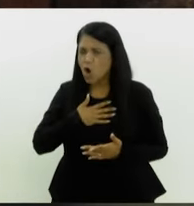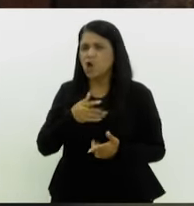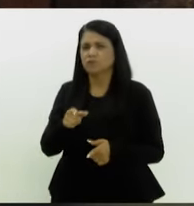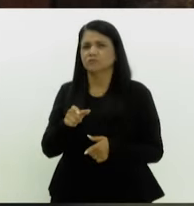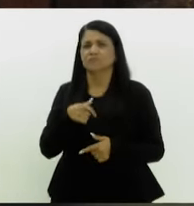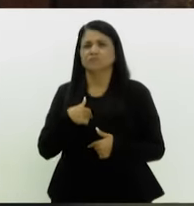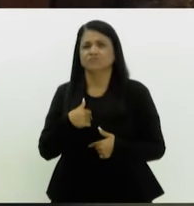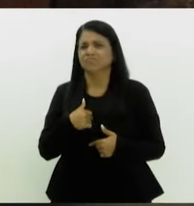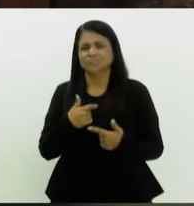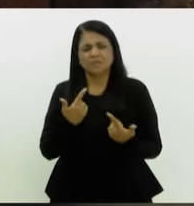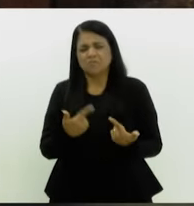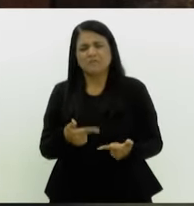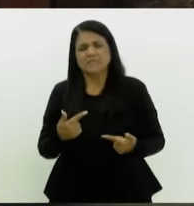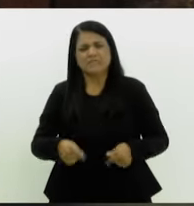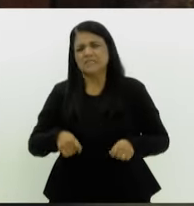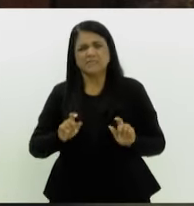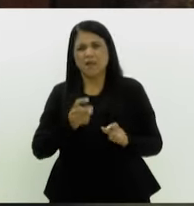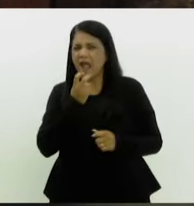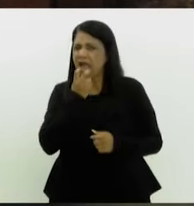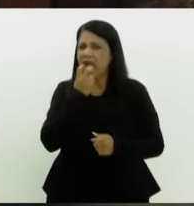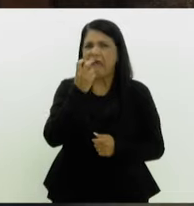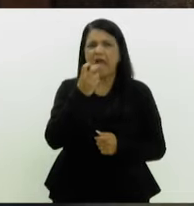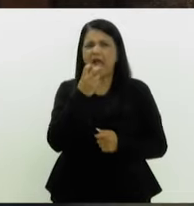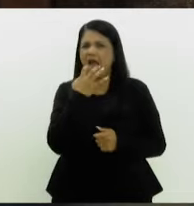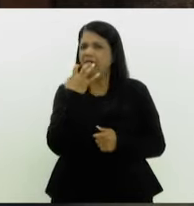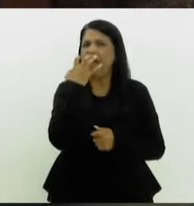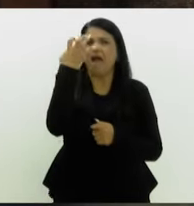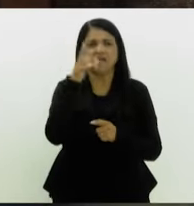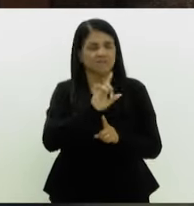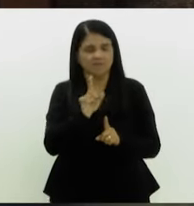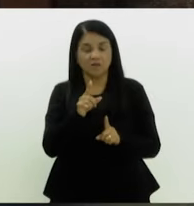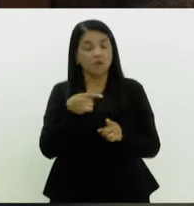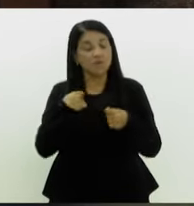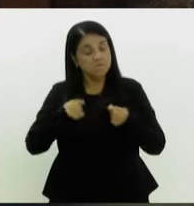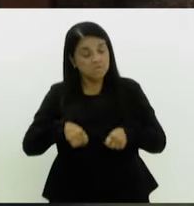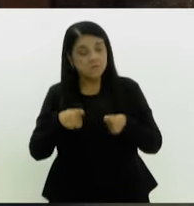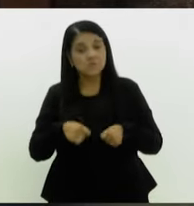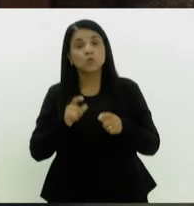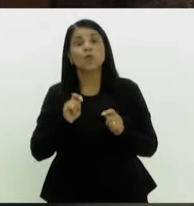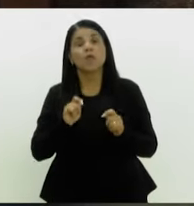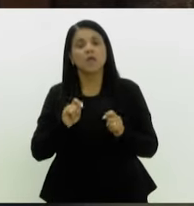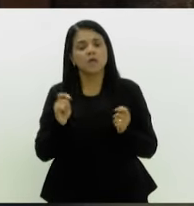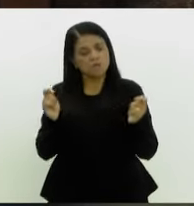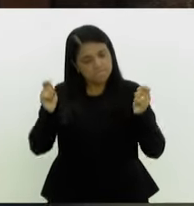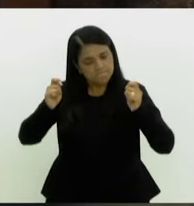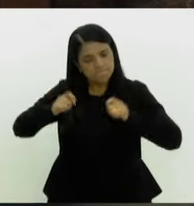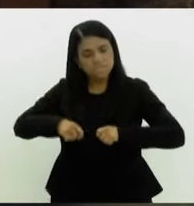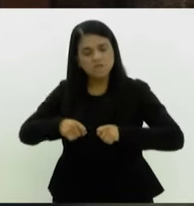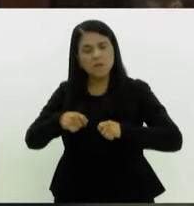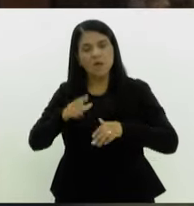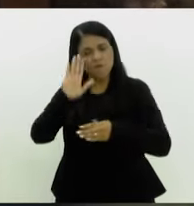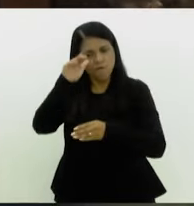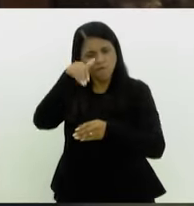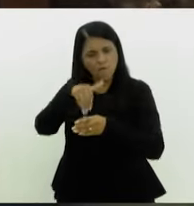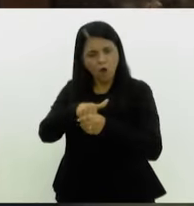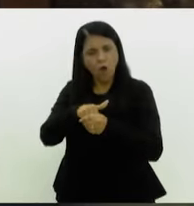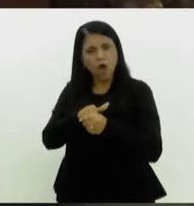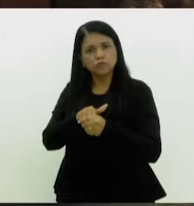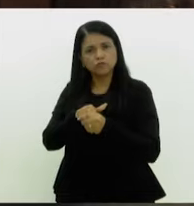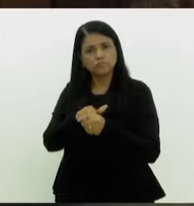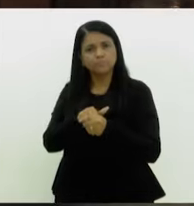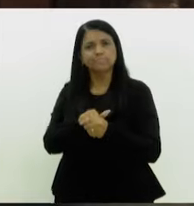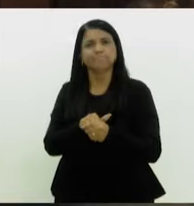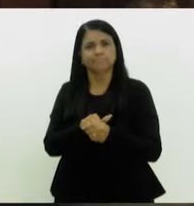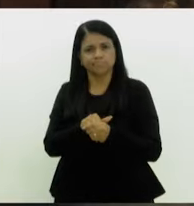precisa de gritar nós estamos numa fase Bené que a gente tem competência para botar Olho no olho e a Jandira chegava